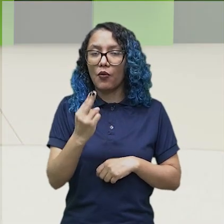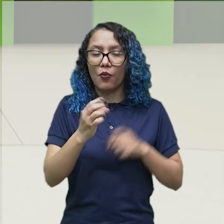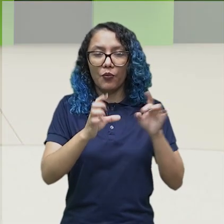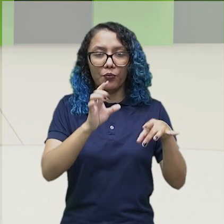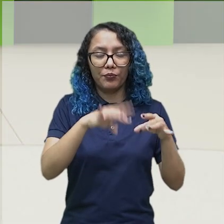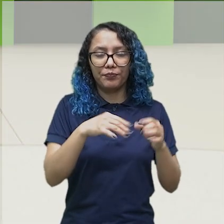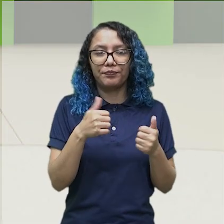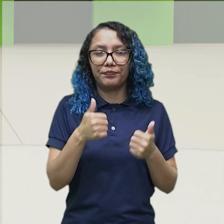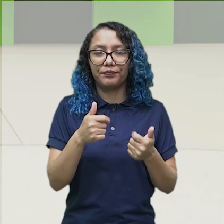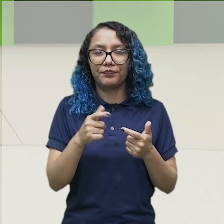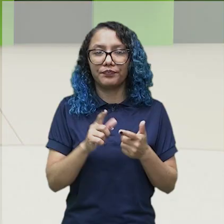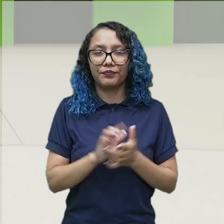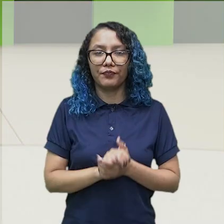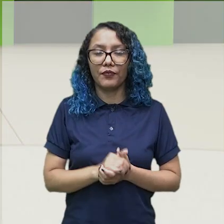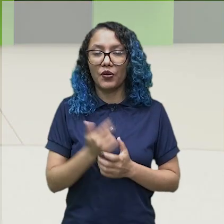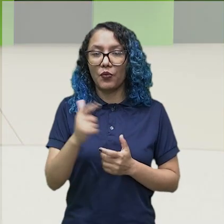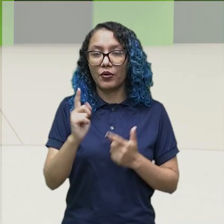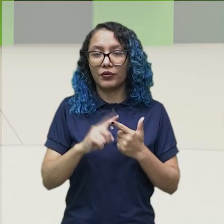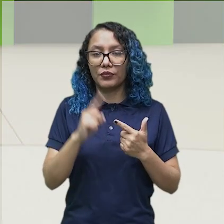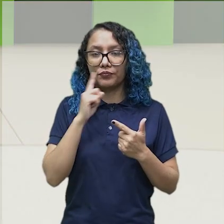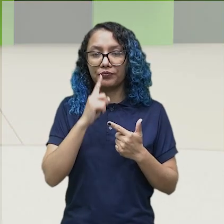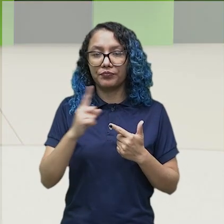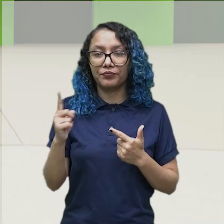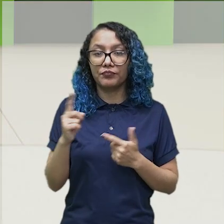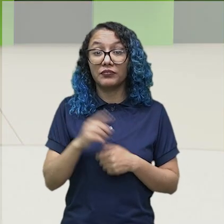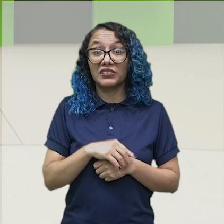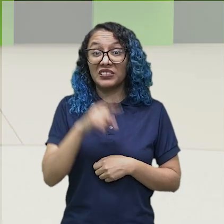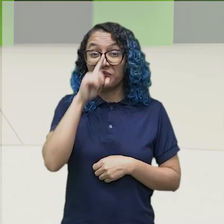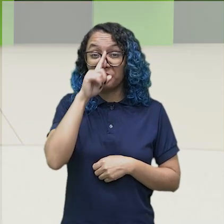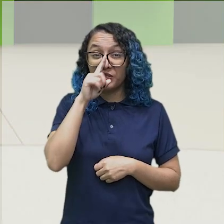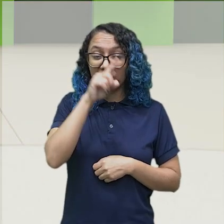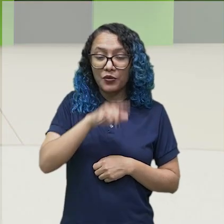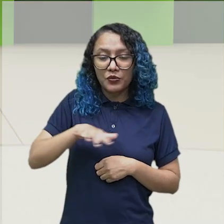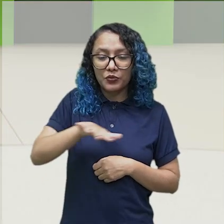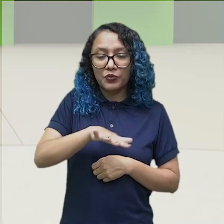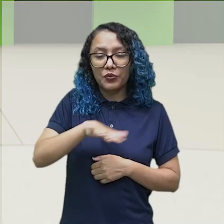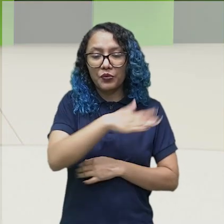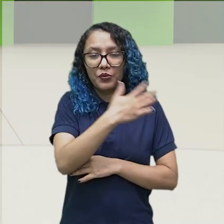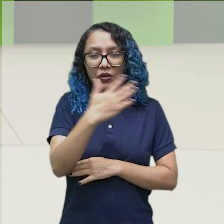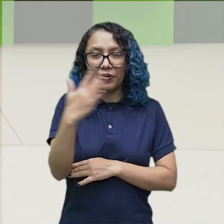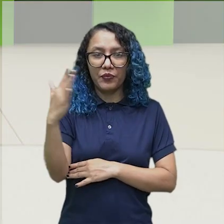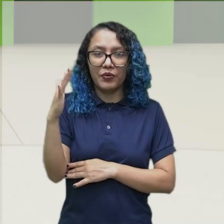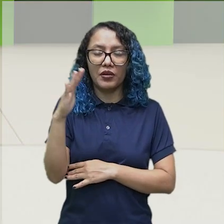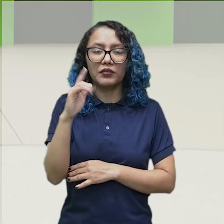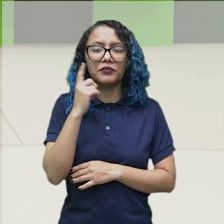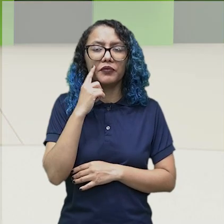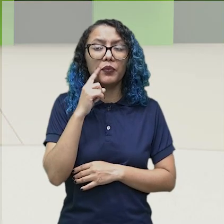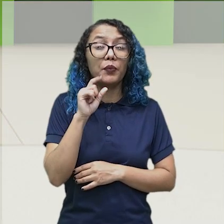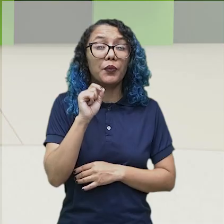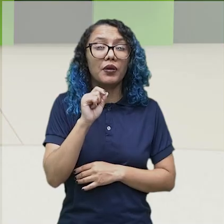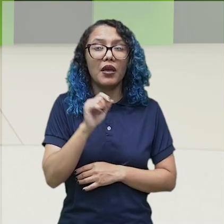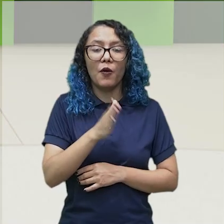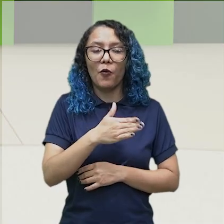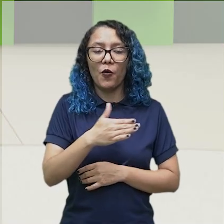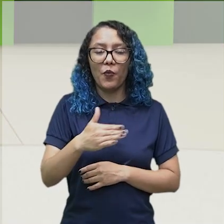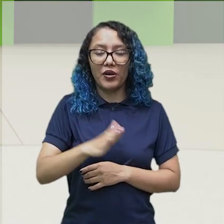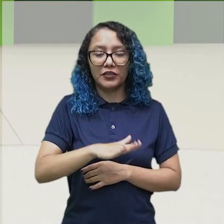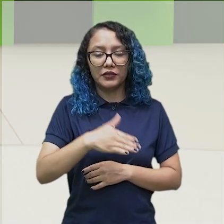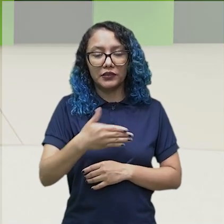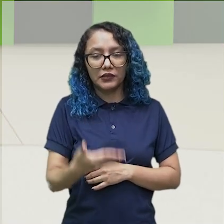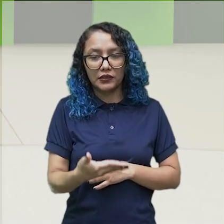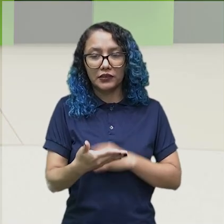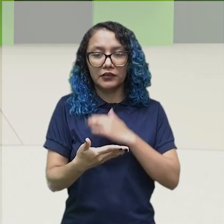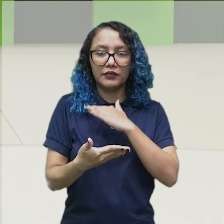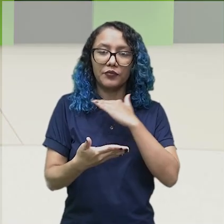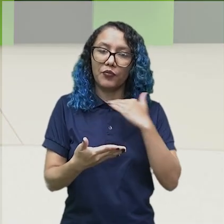descarte. Aquele lá do meio, né, perigoso para o meio ambiente. O que a gente está vendo? Um peixinho morto, né,